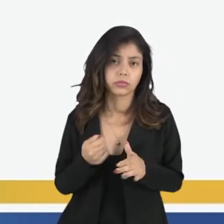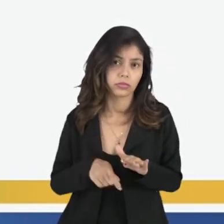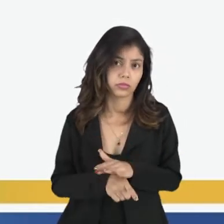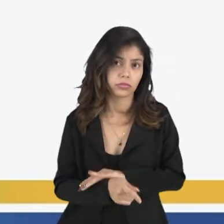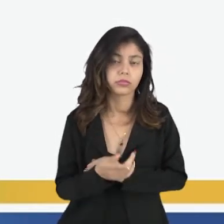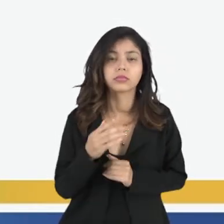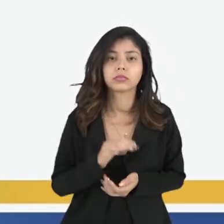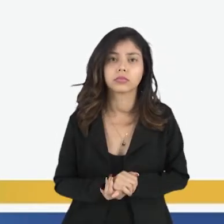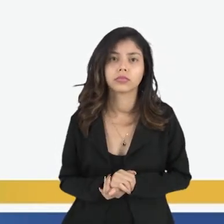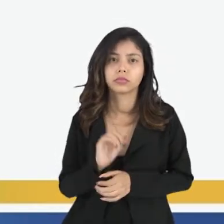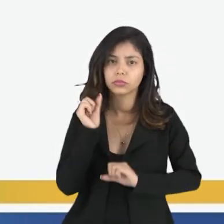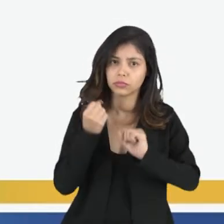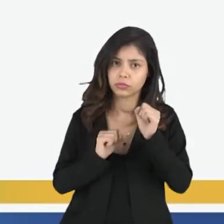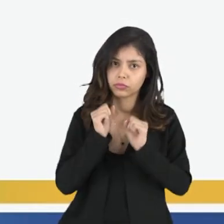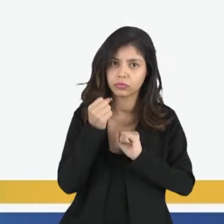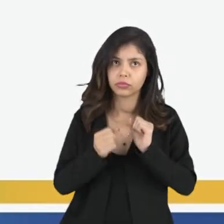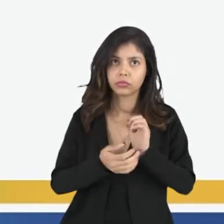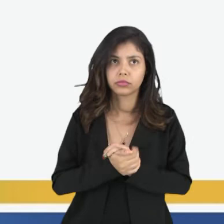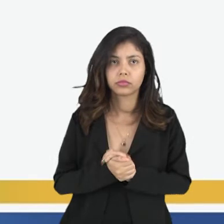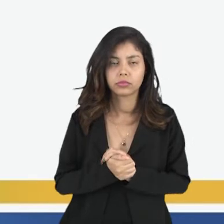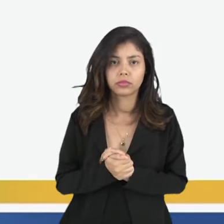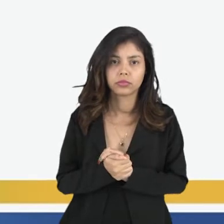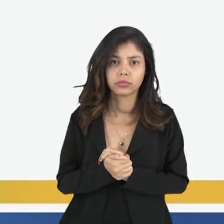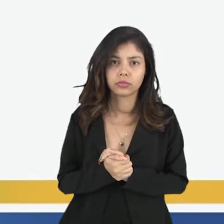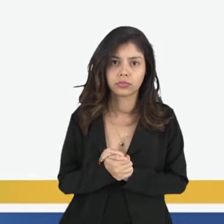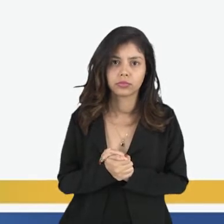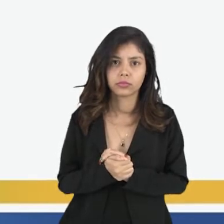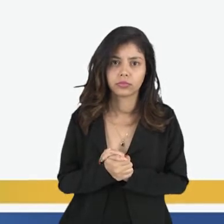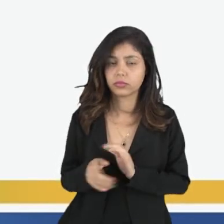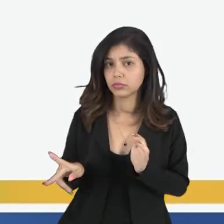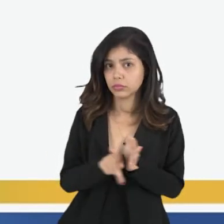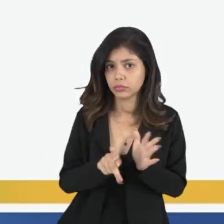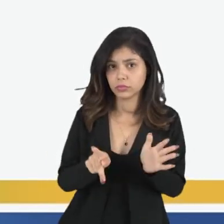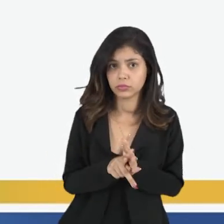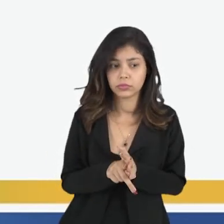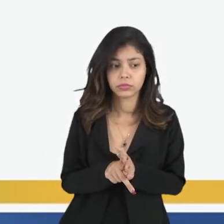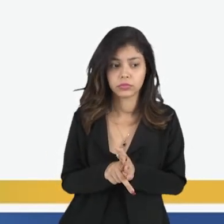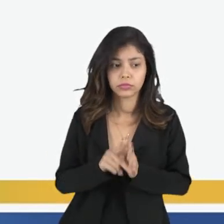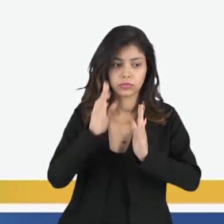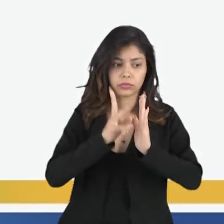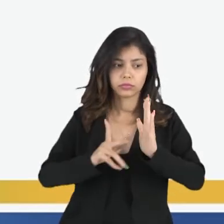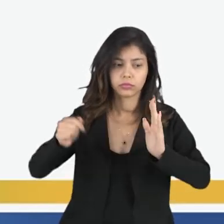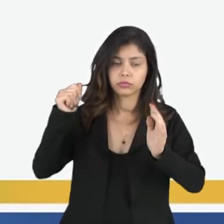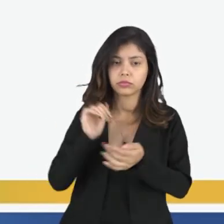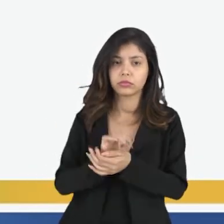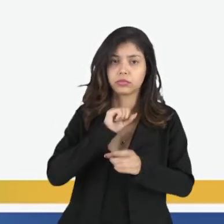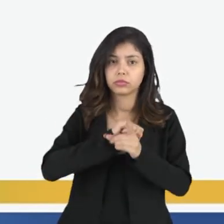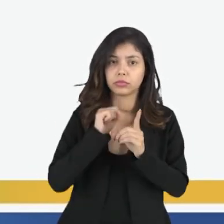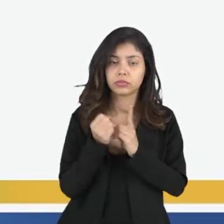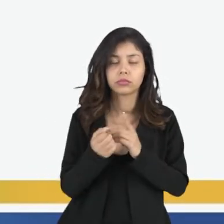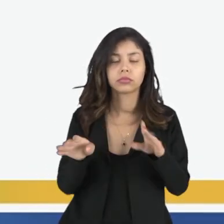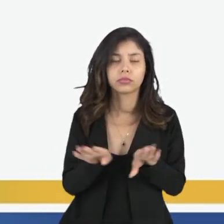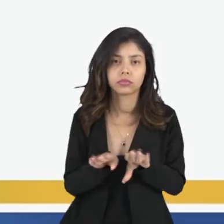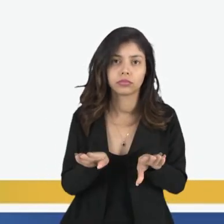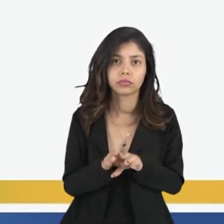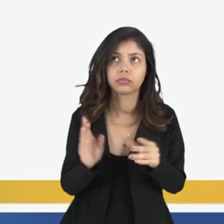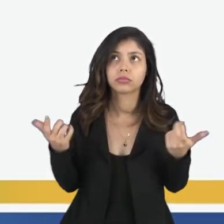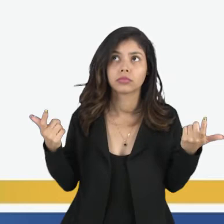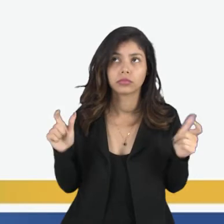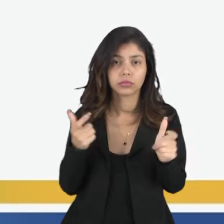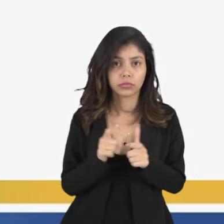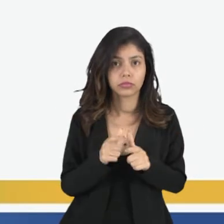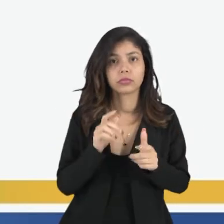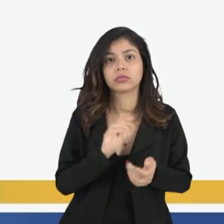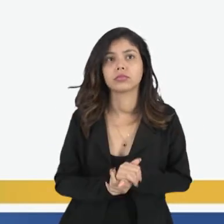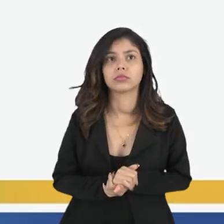da sua fábrica. E aí, por sua vez, isso vai refletir na sociedade também, né? Vai reduzir os preços